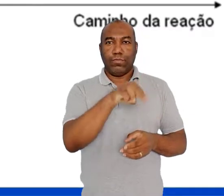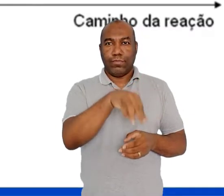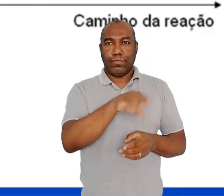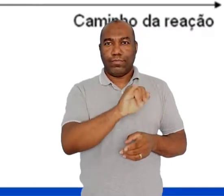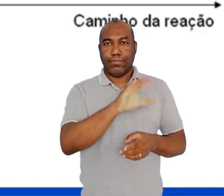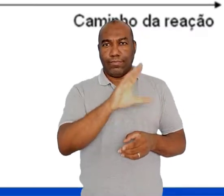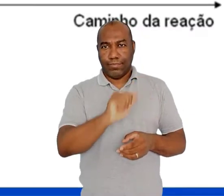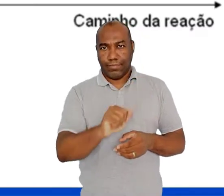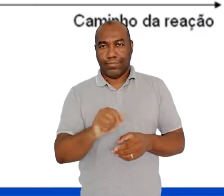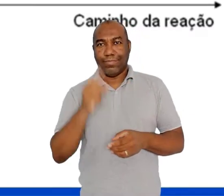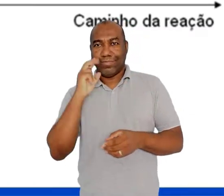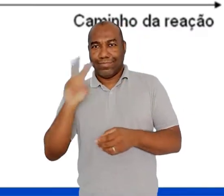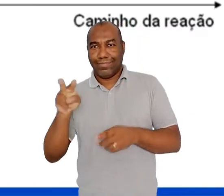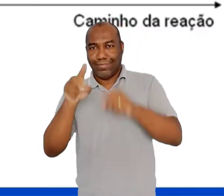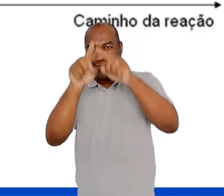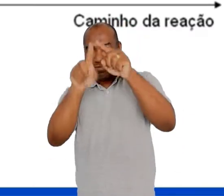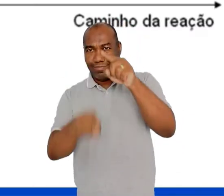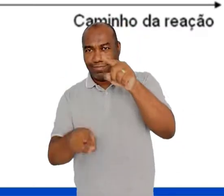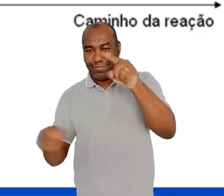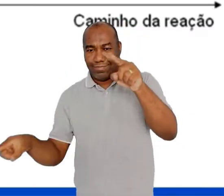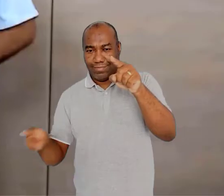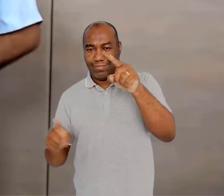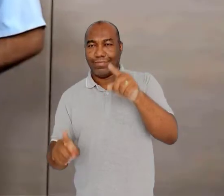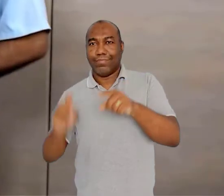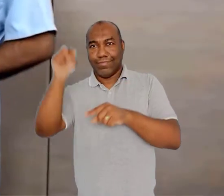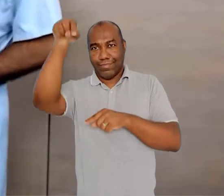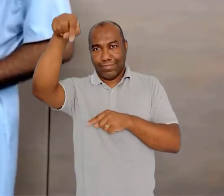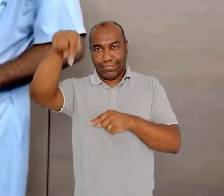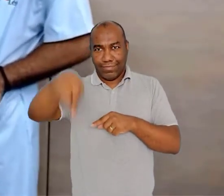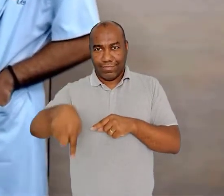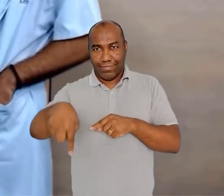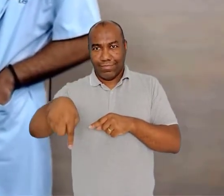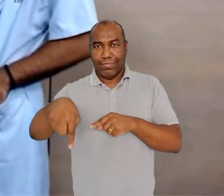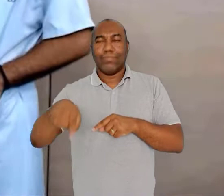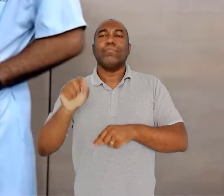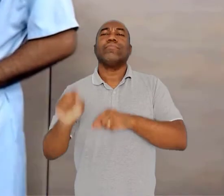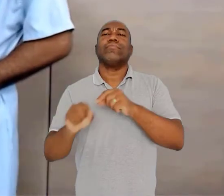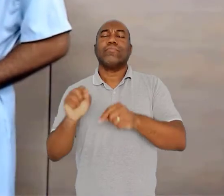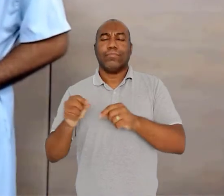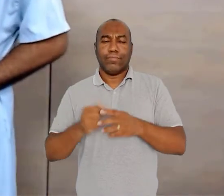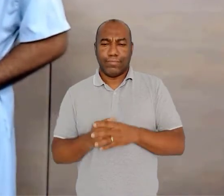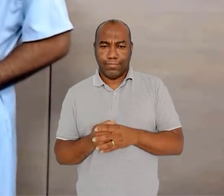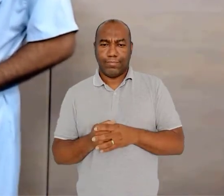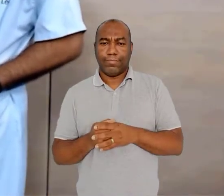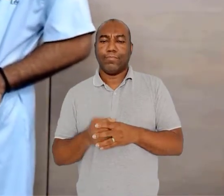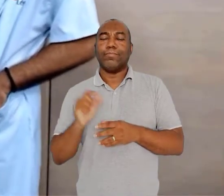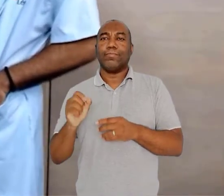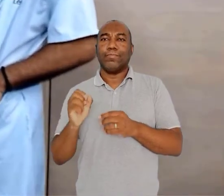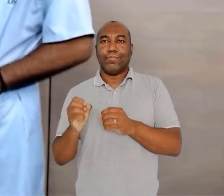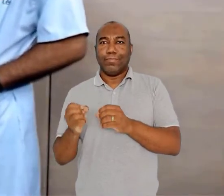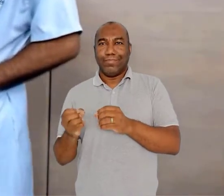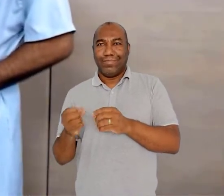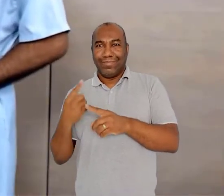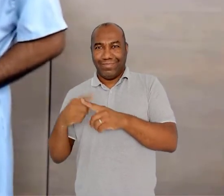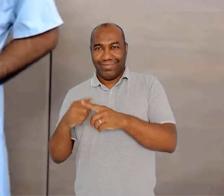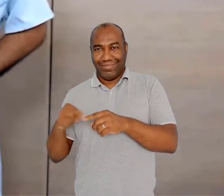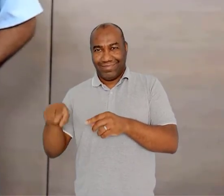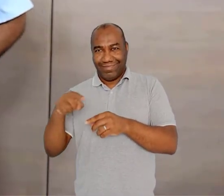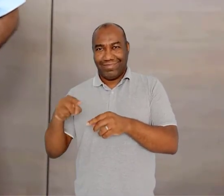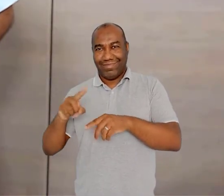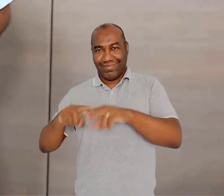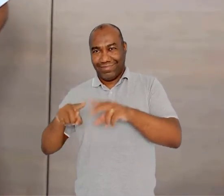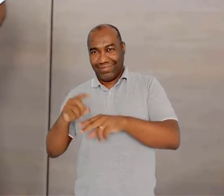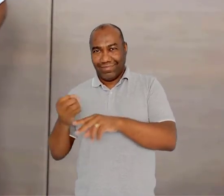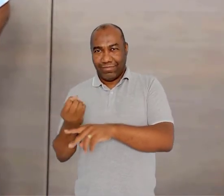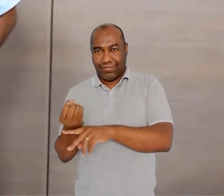outro gráfico, o nível de energia decai. Os reagentes para produtos, eles precisam liberar energia para que a reação